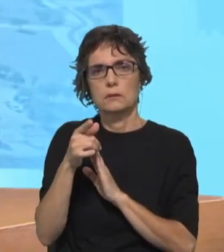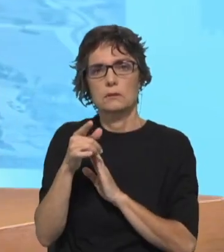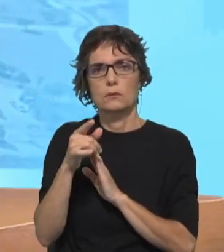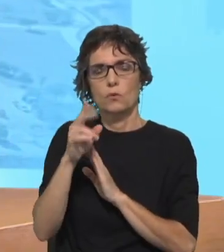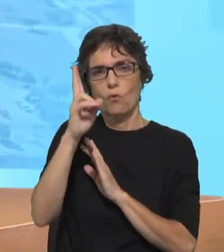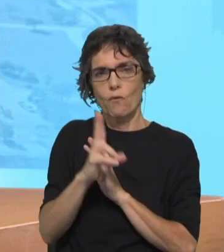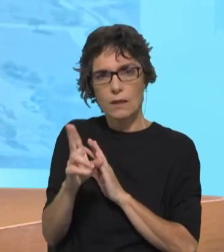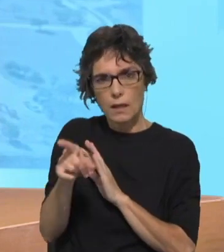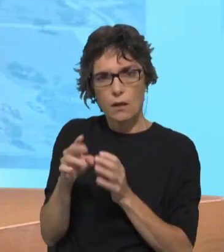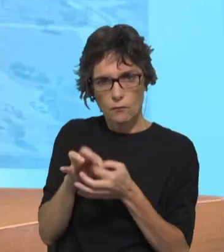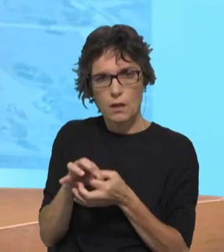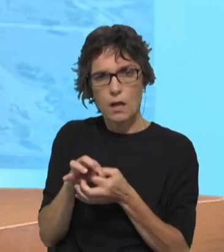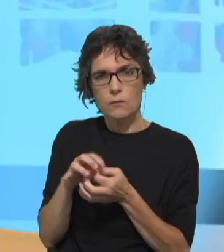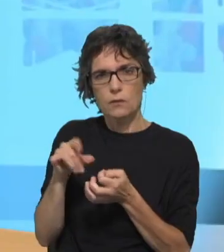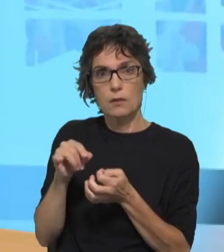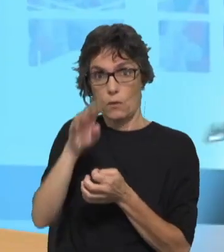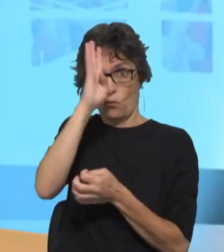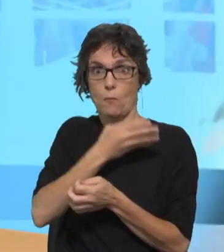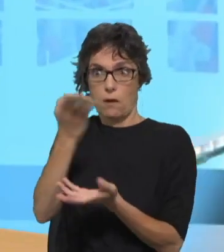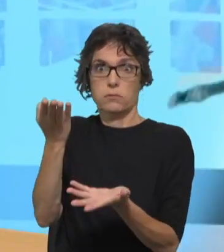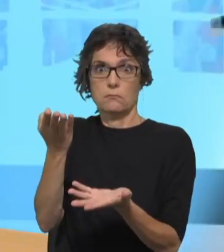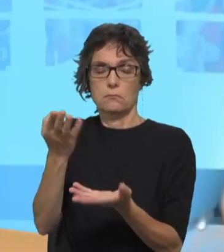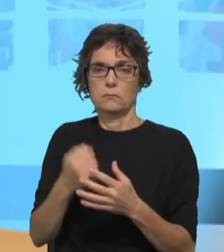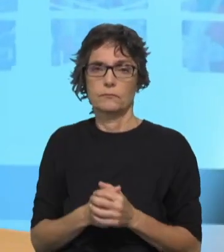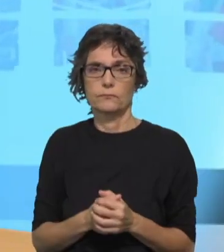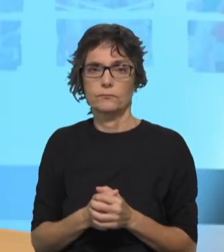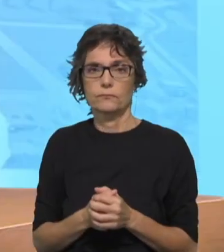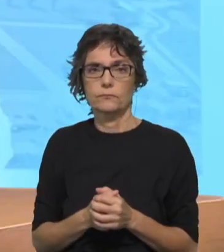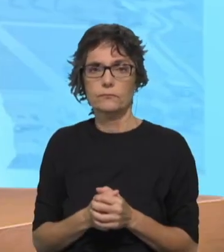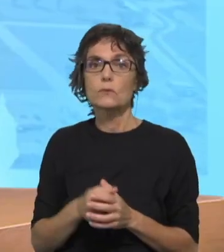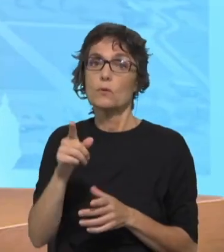do Papa Francisco e na própria pessoa do Papa Francisco? O Papa Francisco